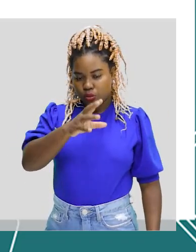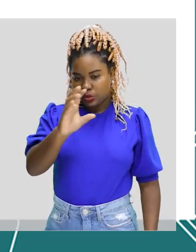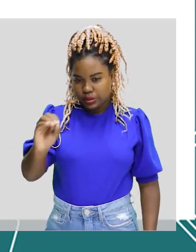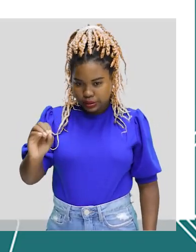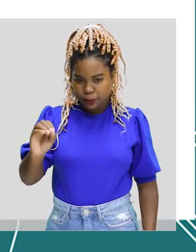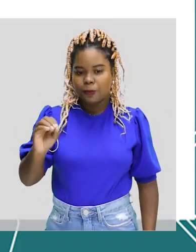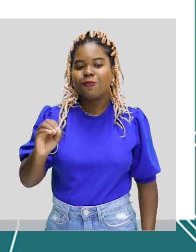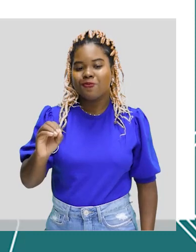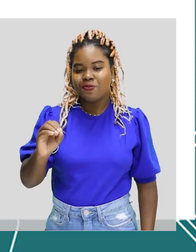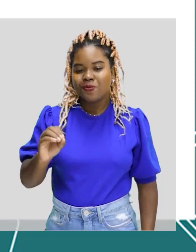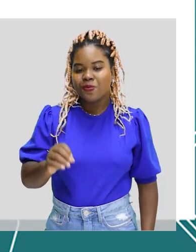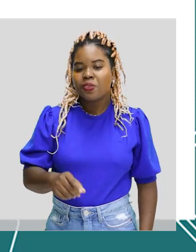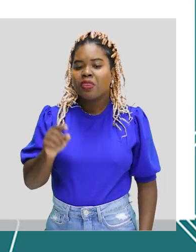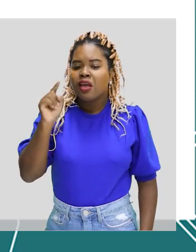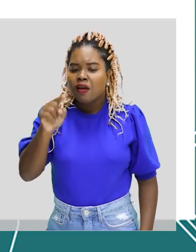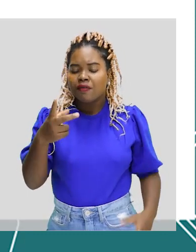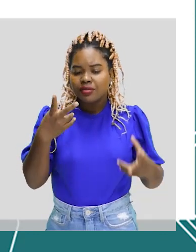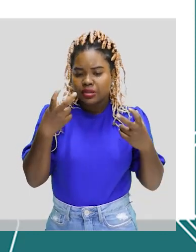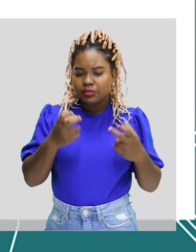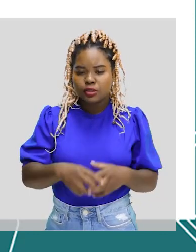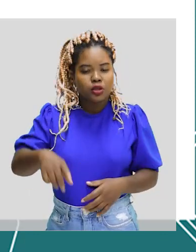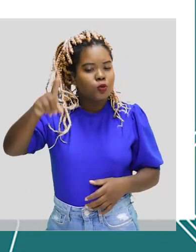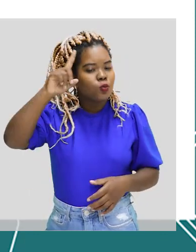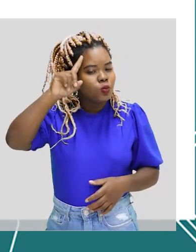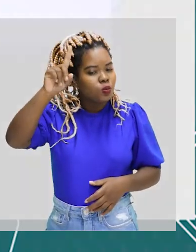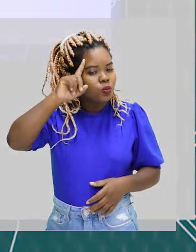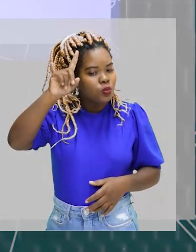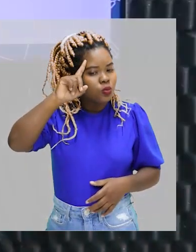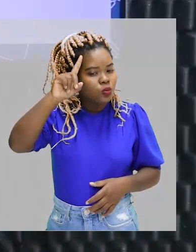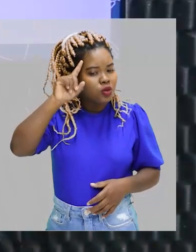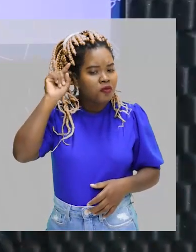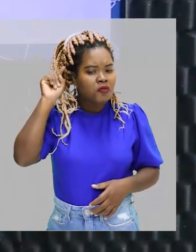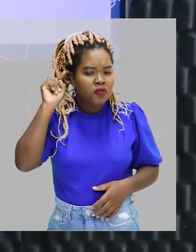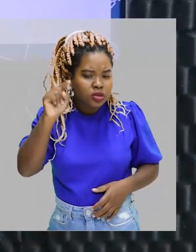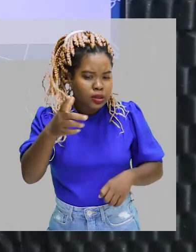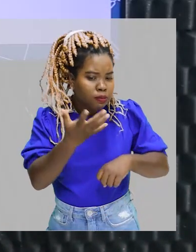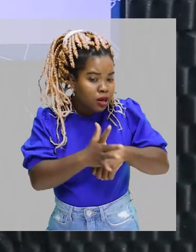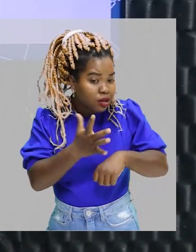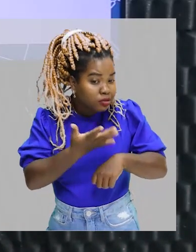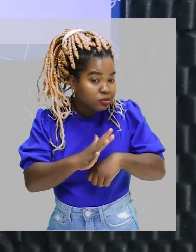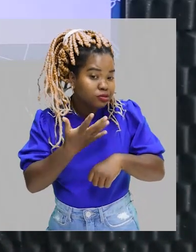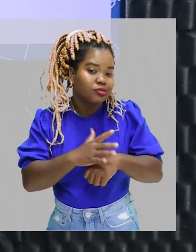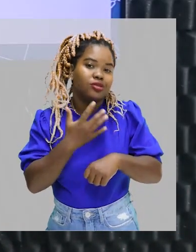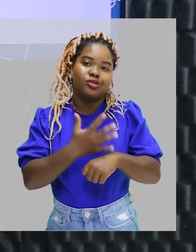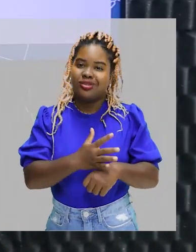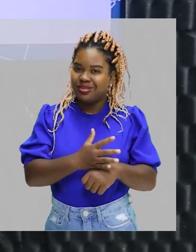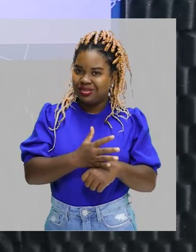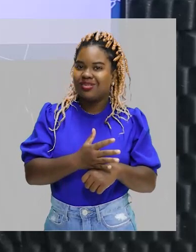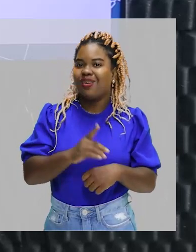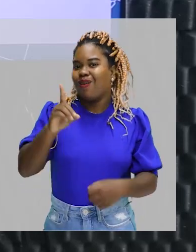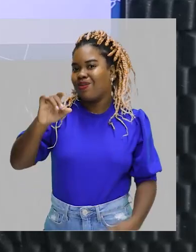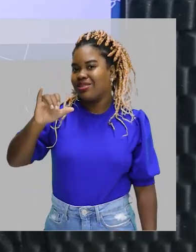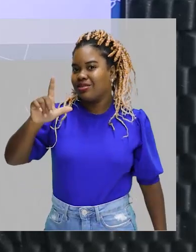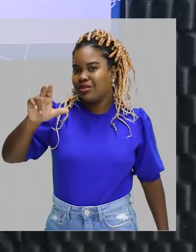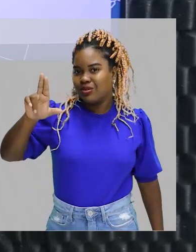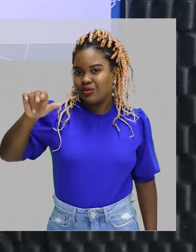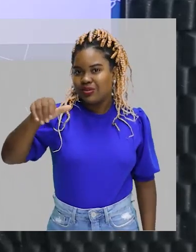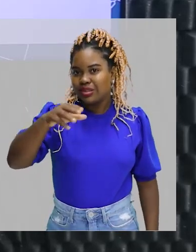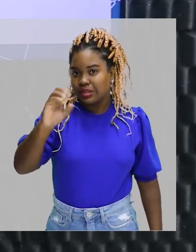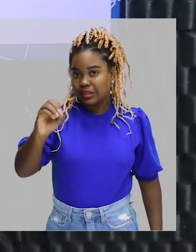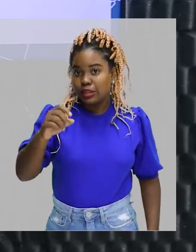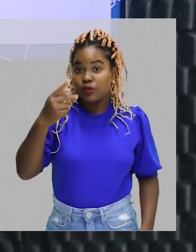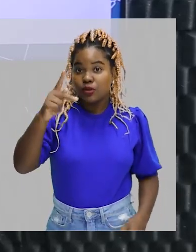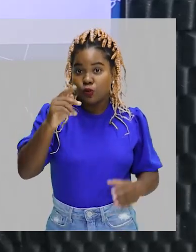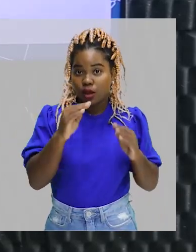ou praticamente todo dia, você executa pelo menos uma diluição na sua